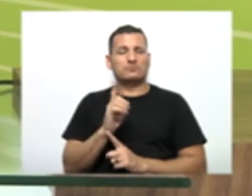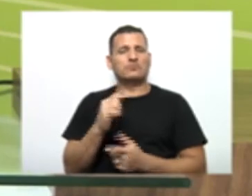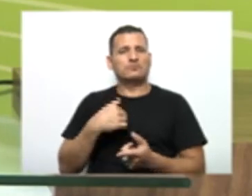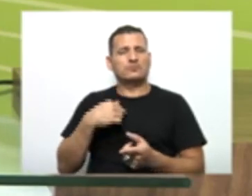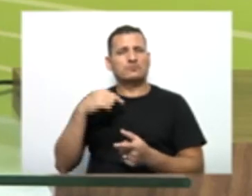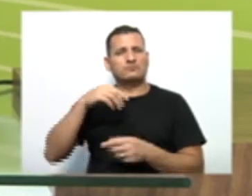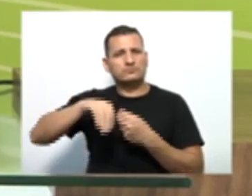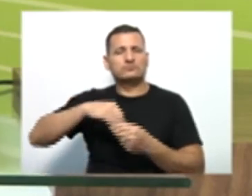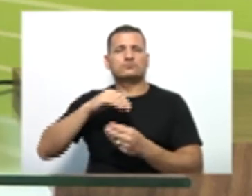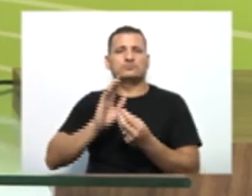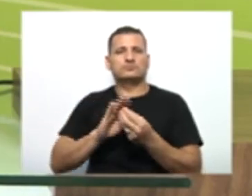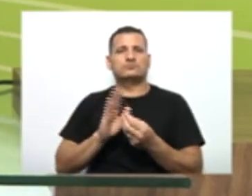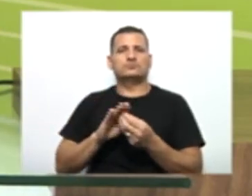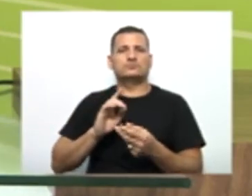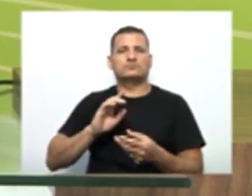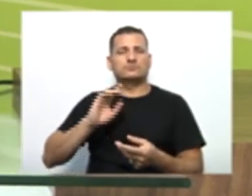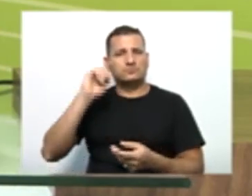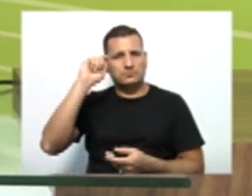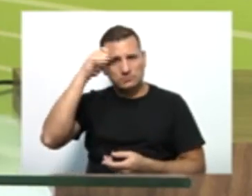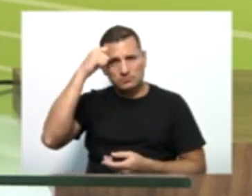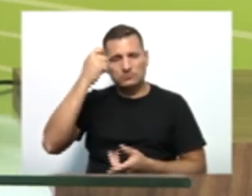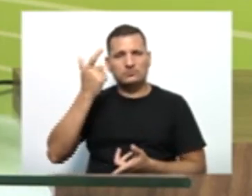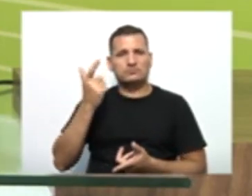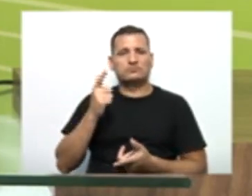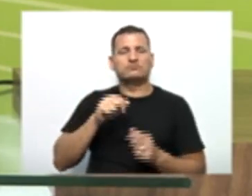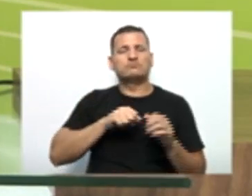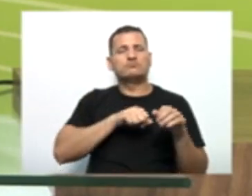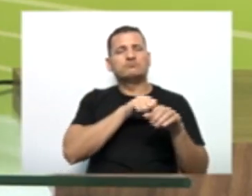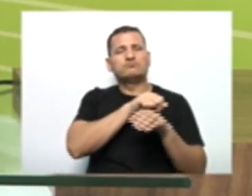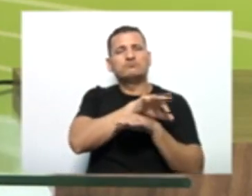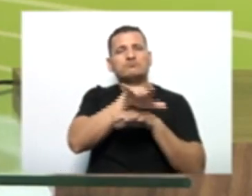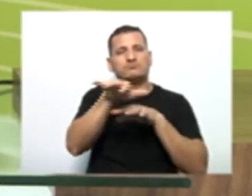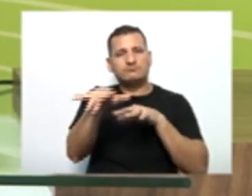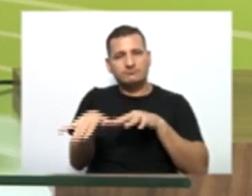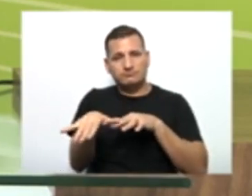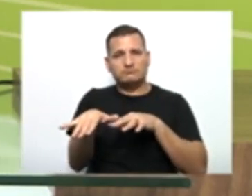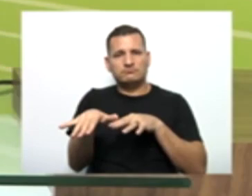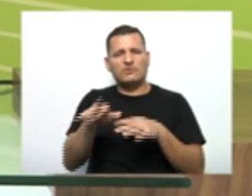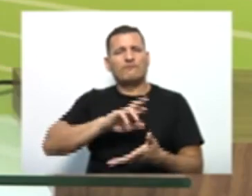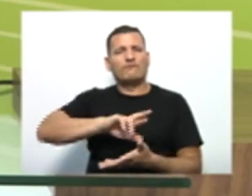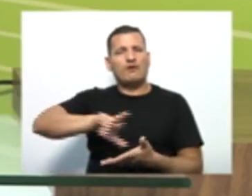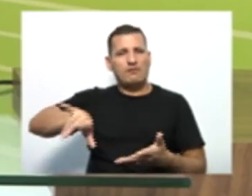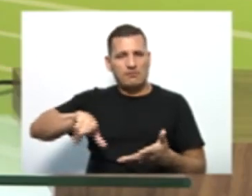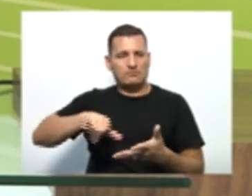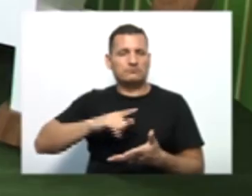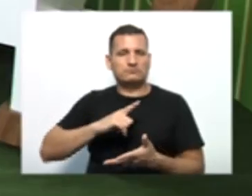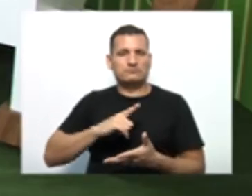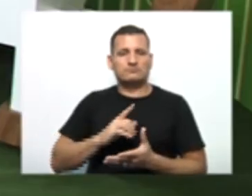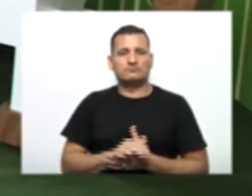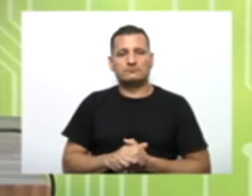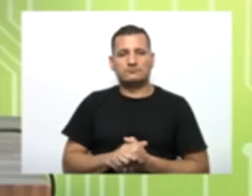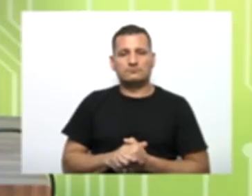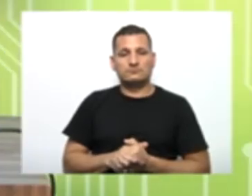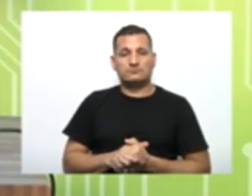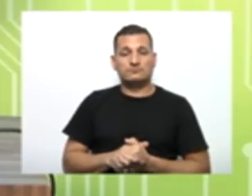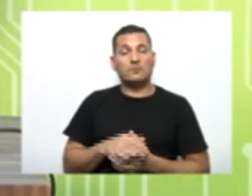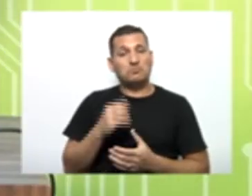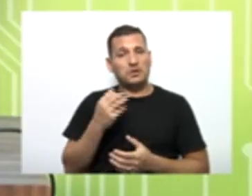pessoal da escola lá de Jaru, que realizaram o dicionário ético. O pessoal da